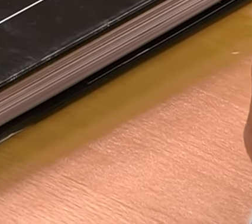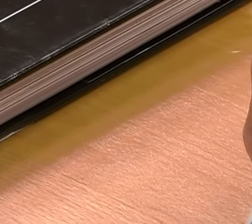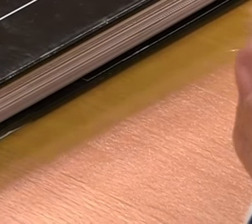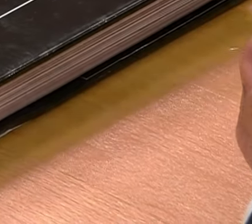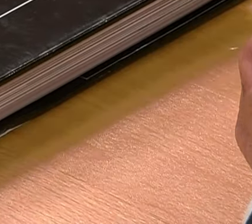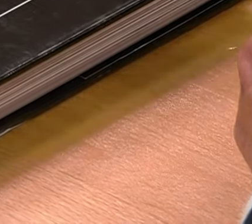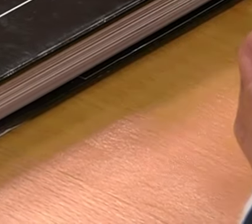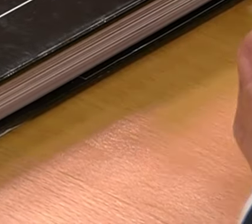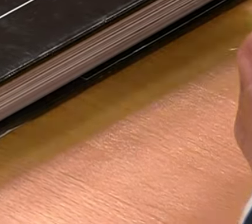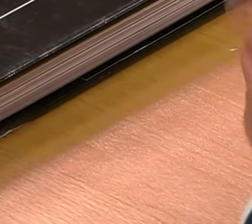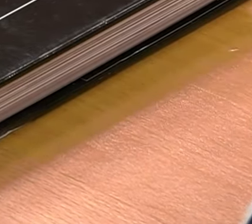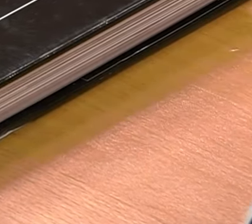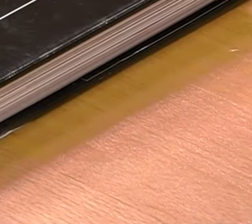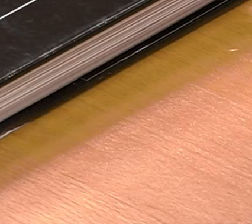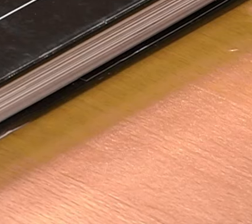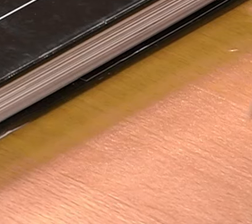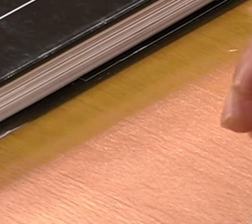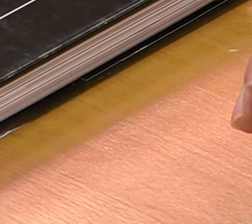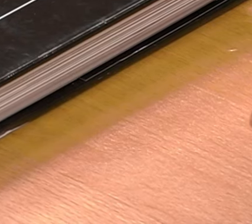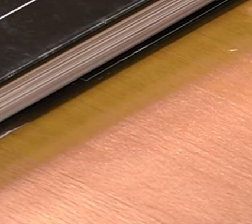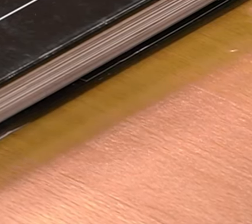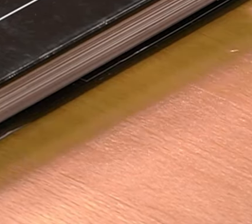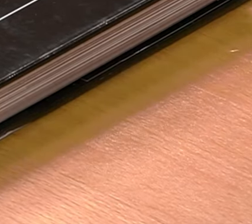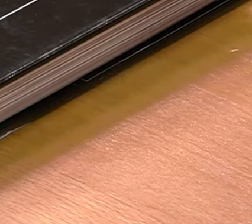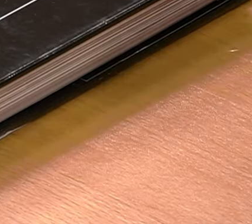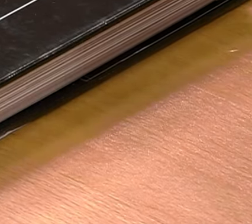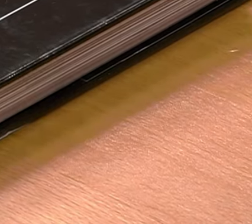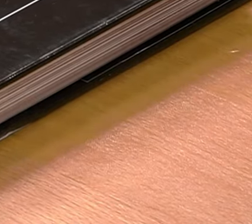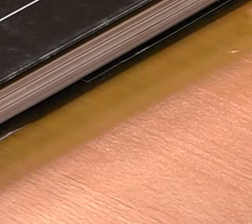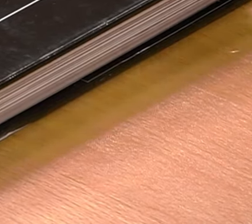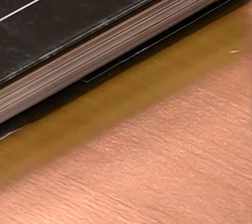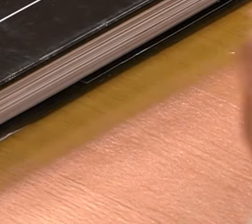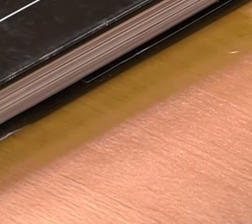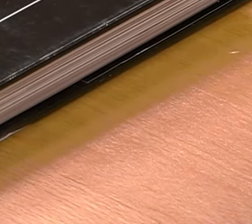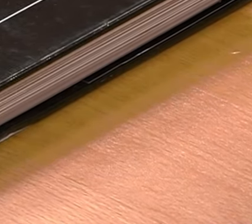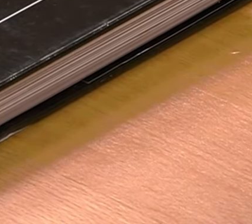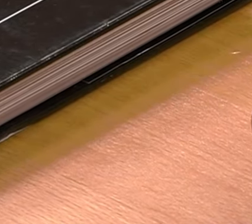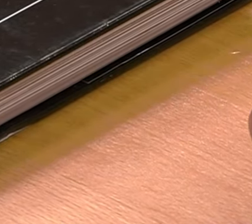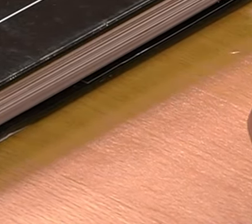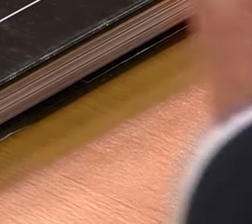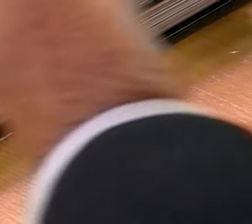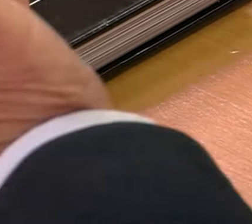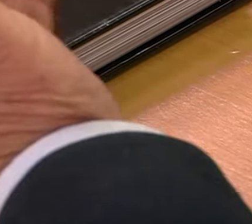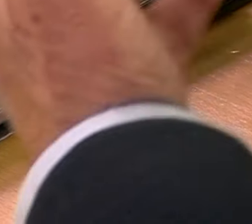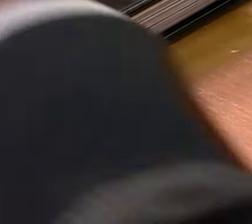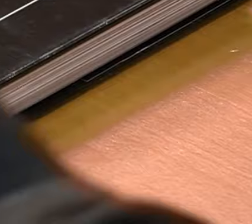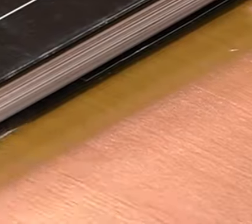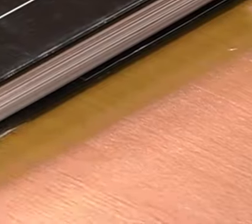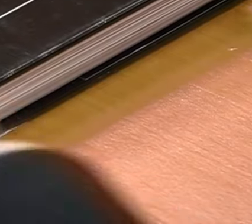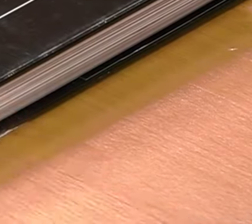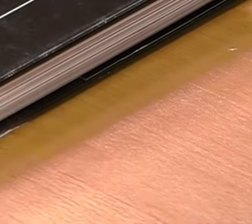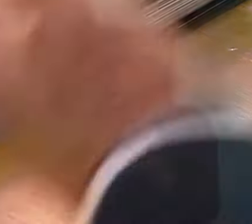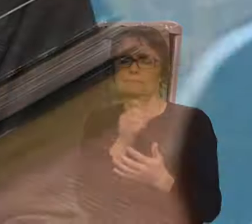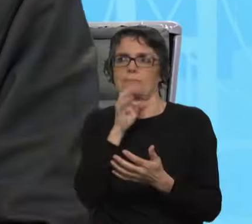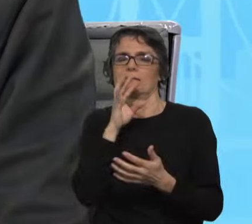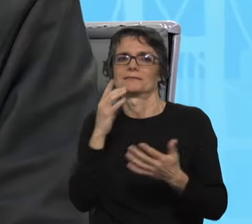transmitindo que é o tal tesouro o tesouro dessas tradições de uma fé simples mas que de facto encanta especialmente